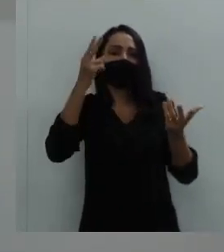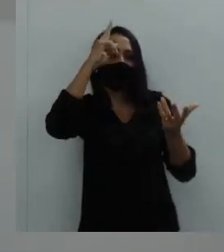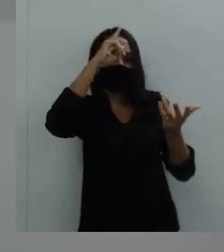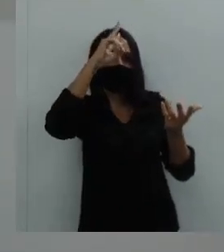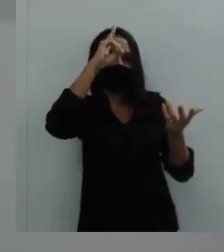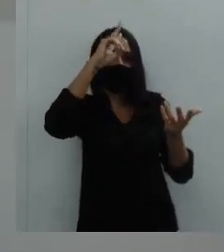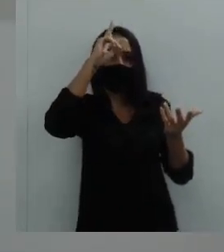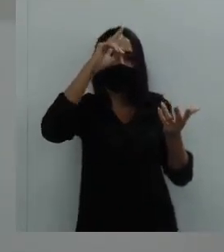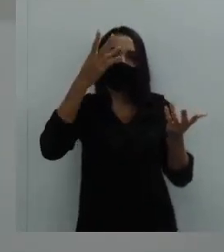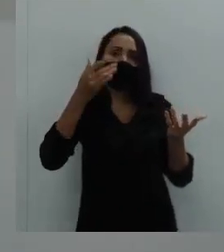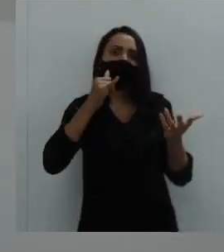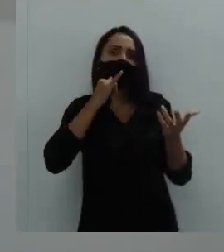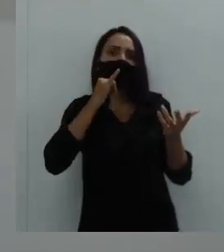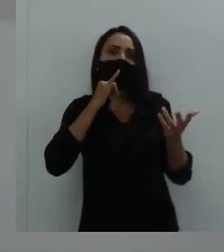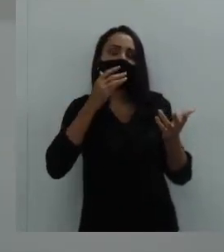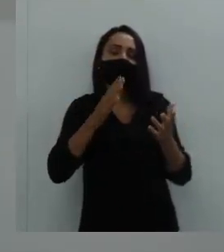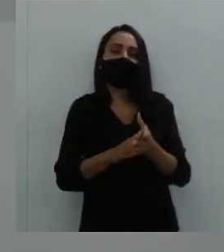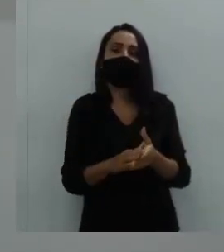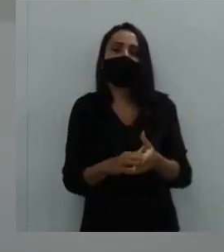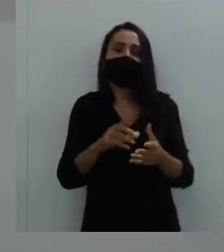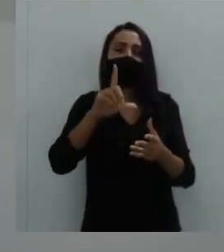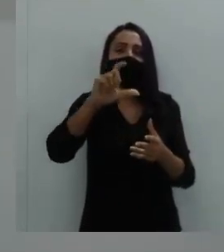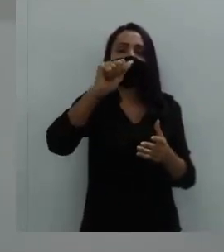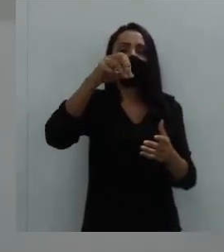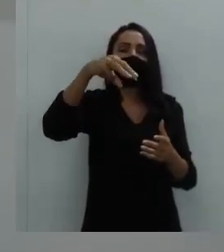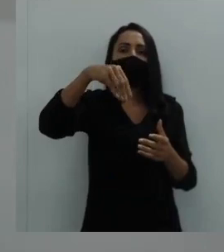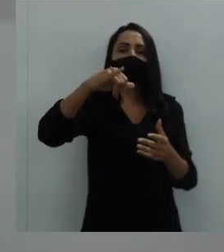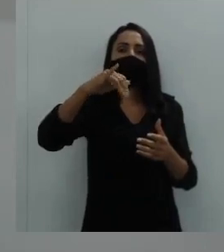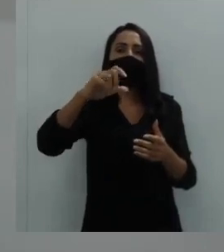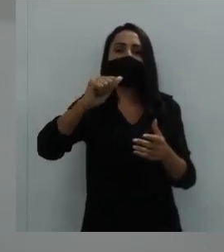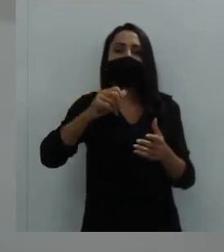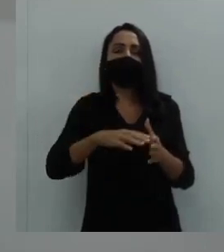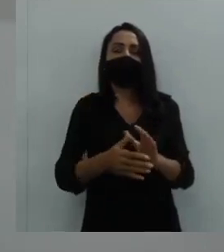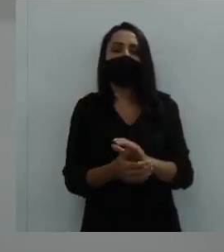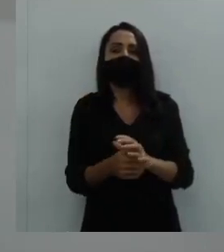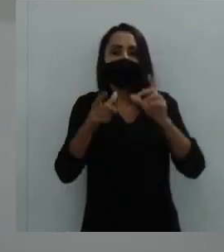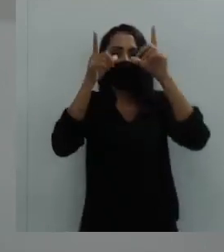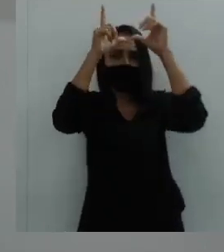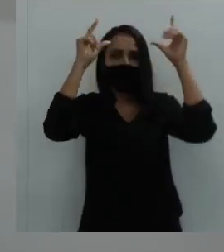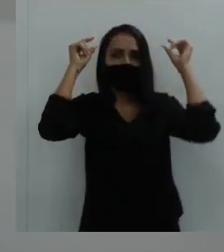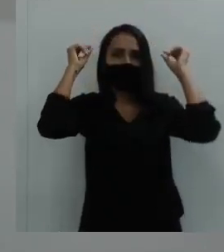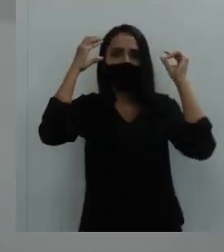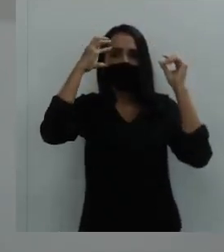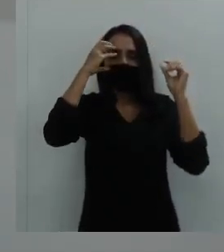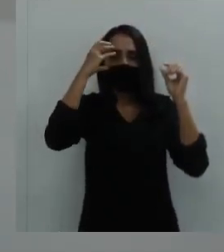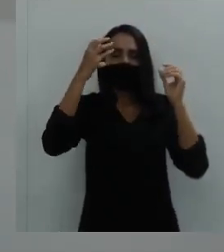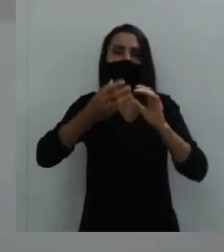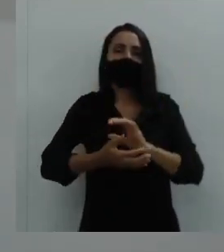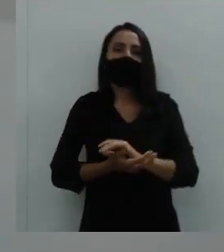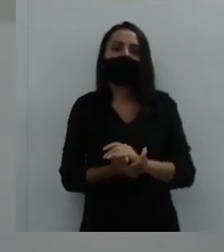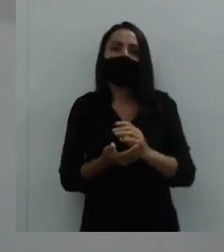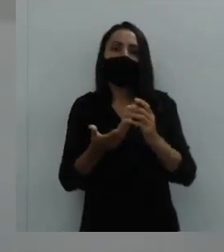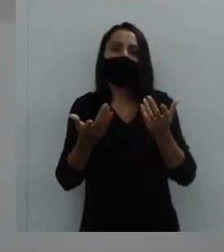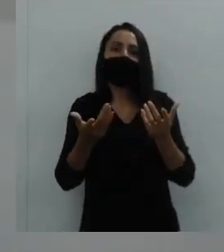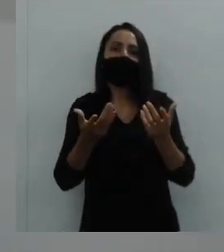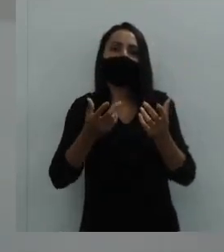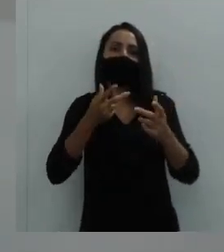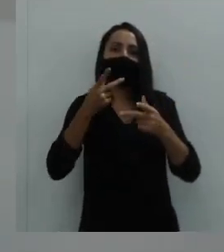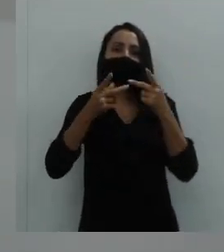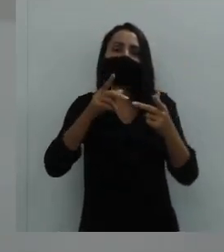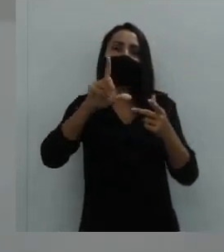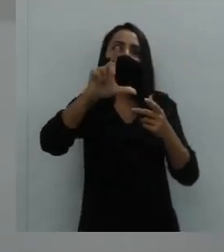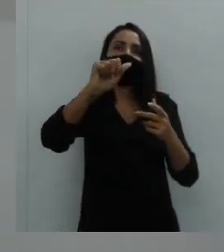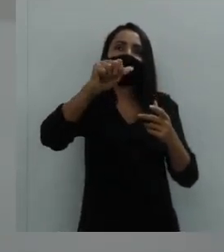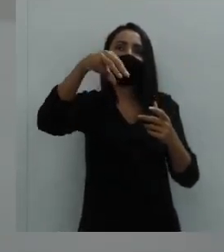histórica, no caso, um exemplo, Lampião. Vamos fazer um júri sobre a vida desse personagem. Então, fazer um